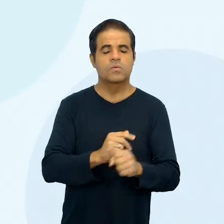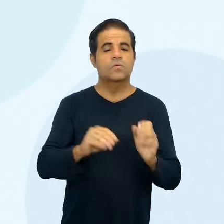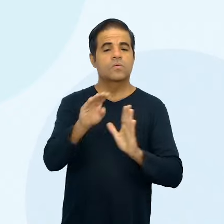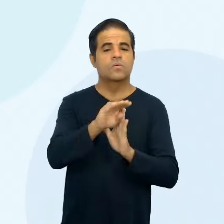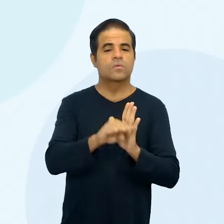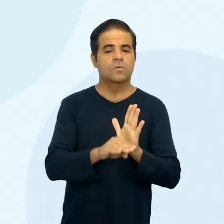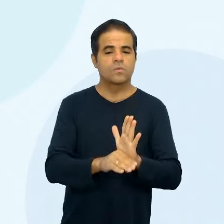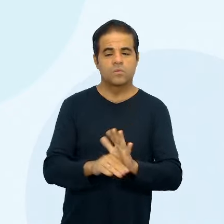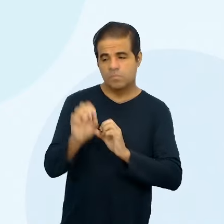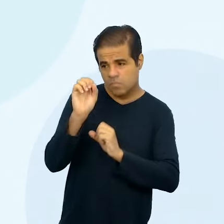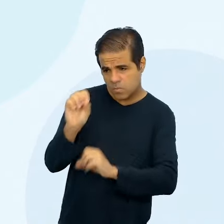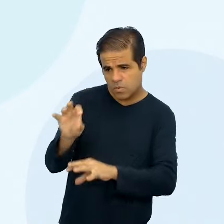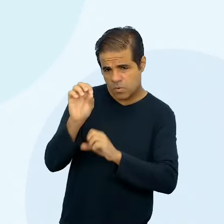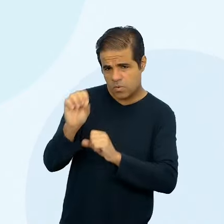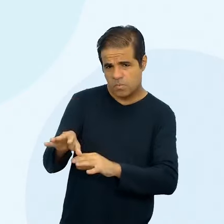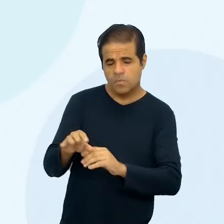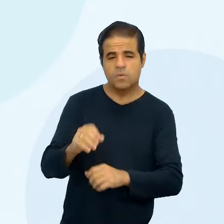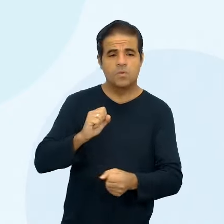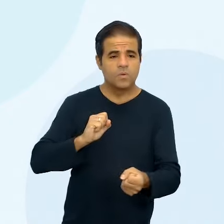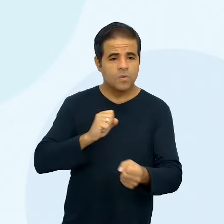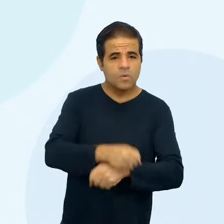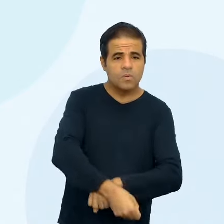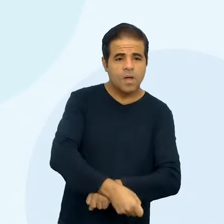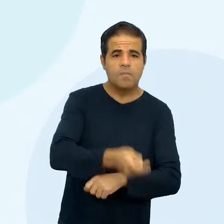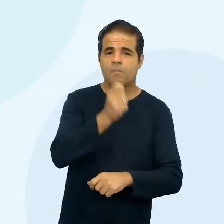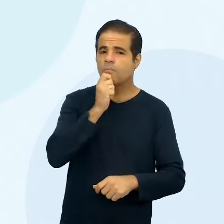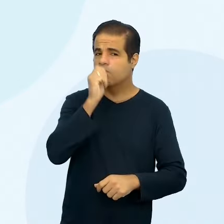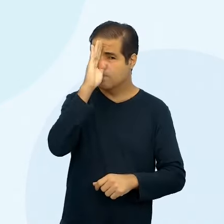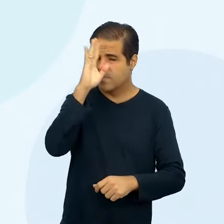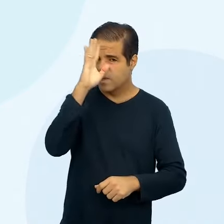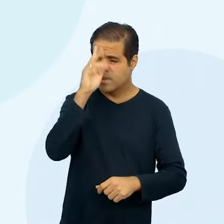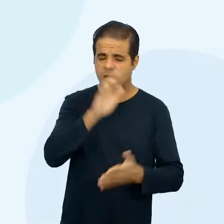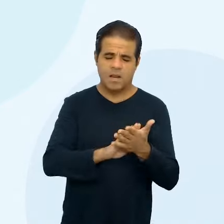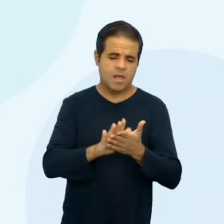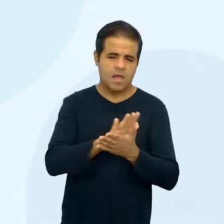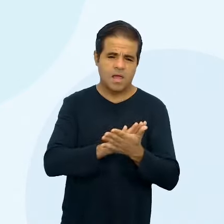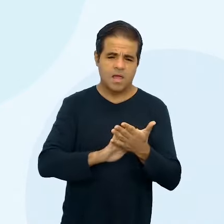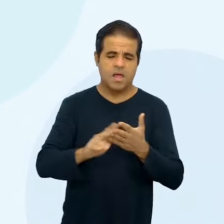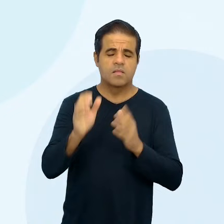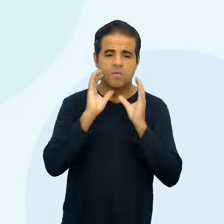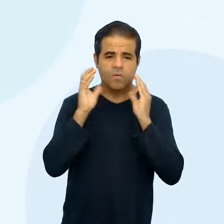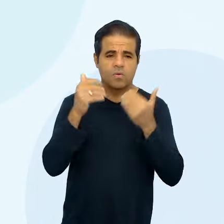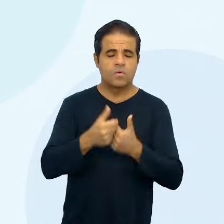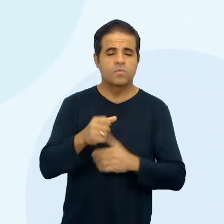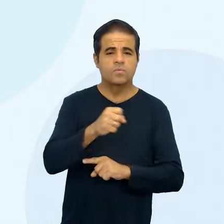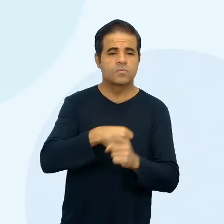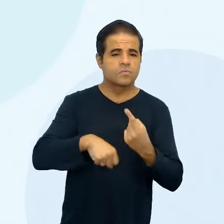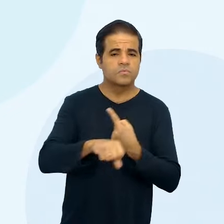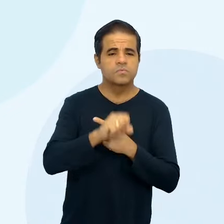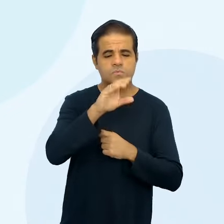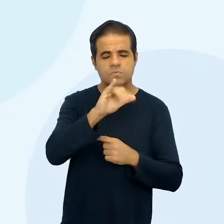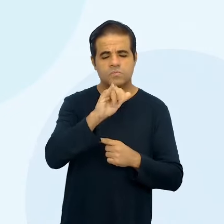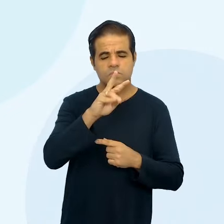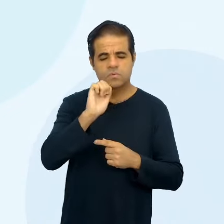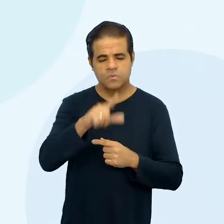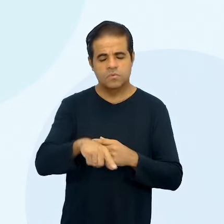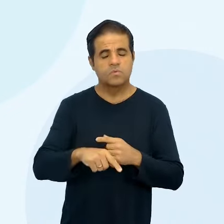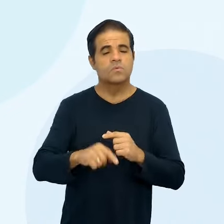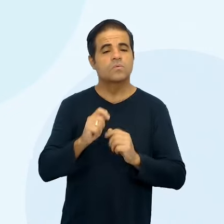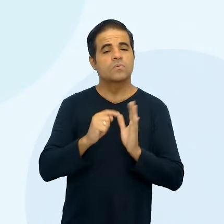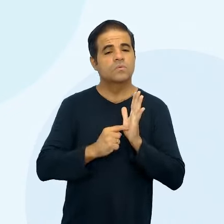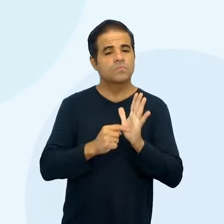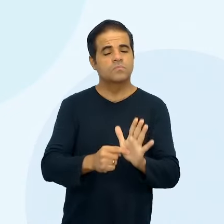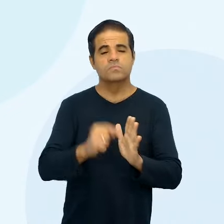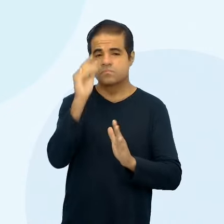programa educacional Escravo Nem Pensar, da organização da Sociedade Civil Repórter Brasil. Aí